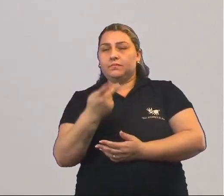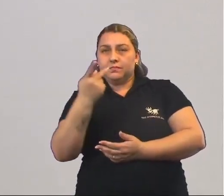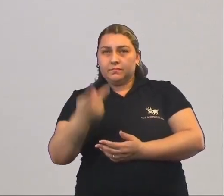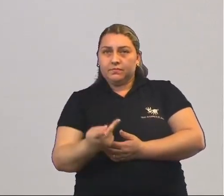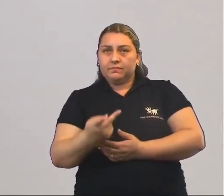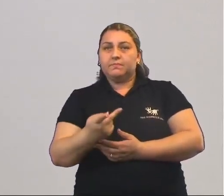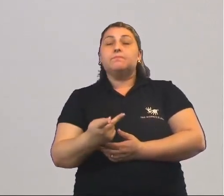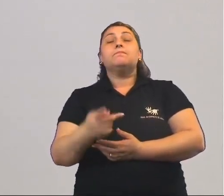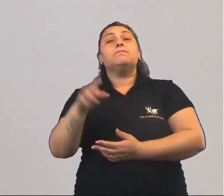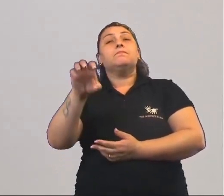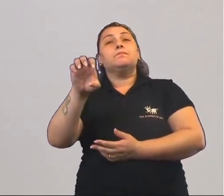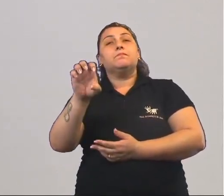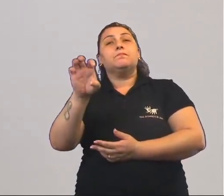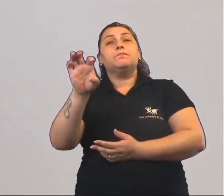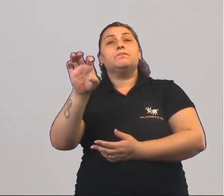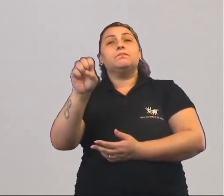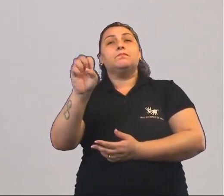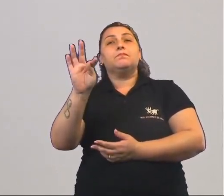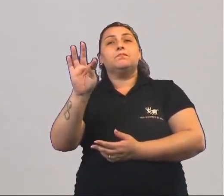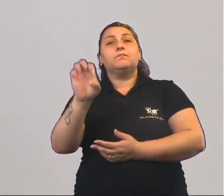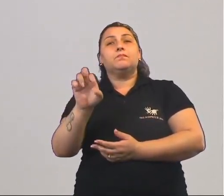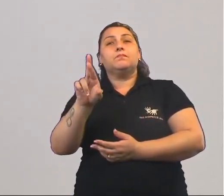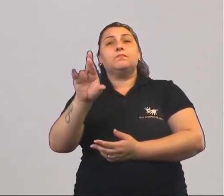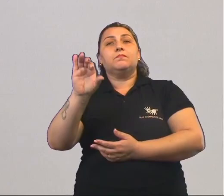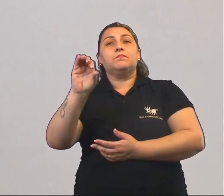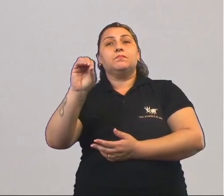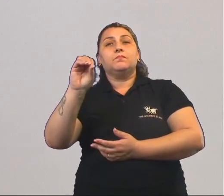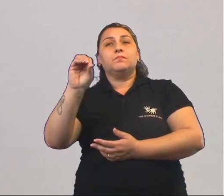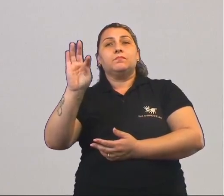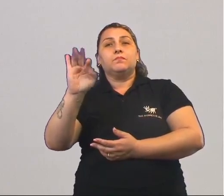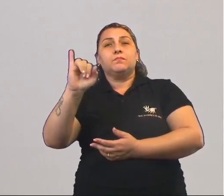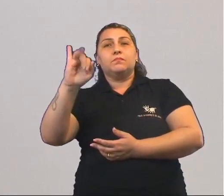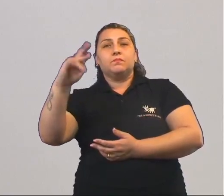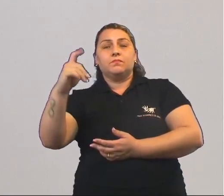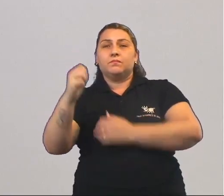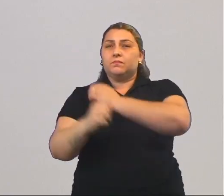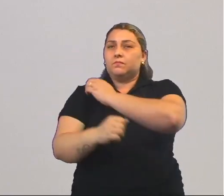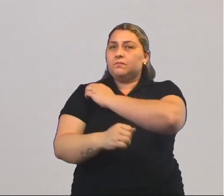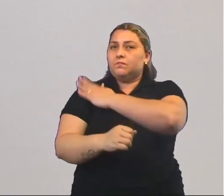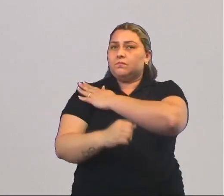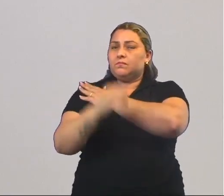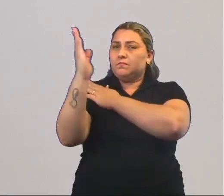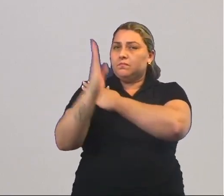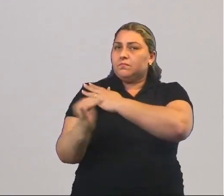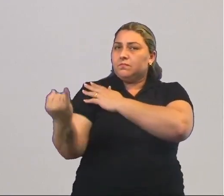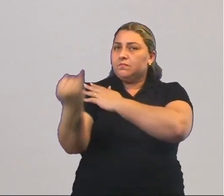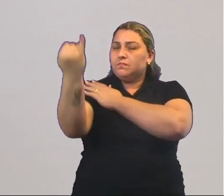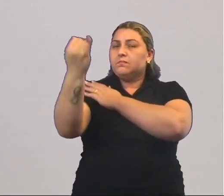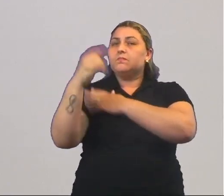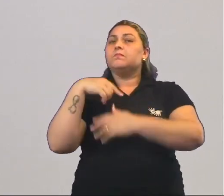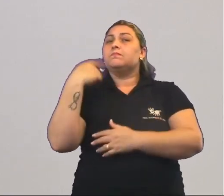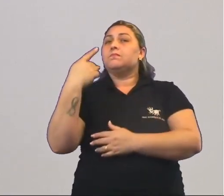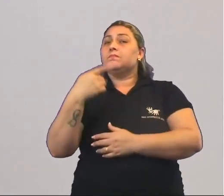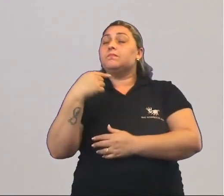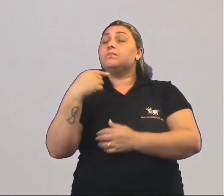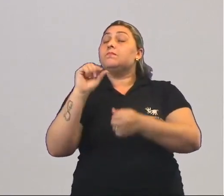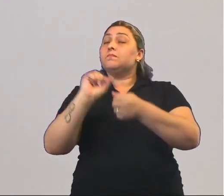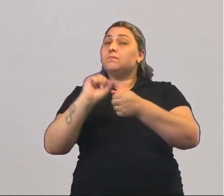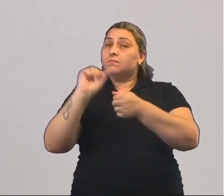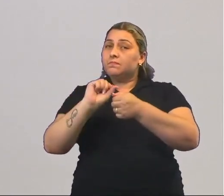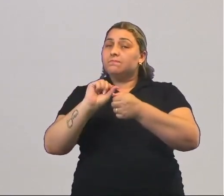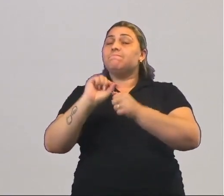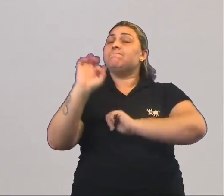desses estereótipos de preconceito na construção da identidade nacional brasileira, é importante que a gente